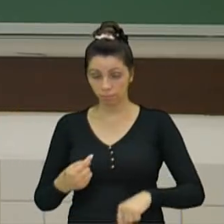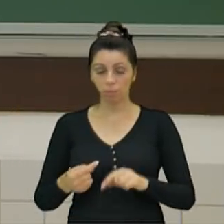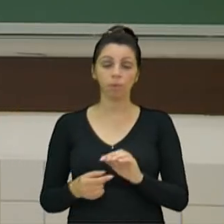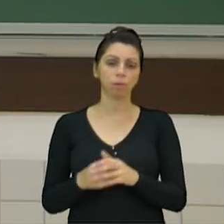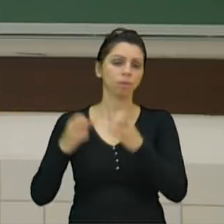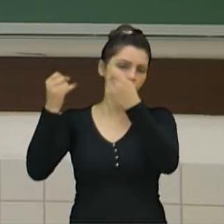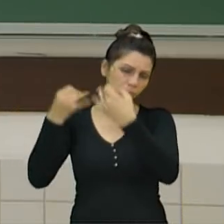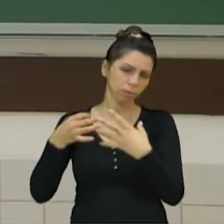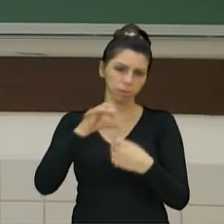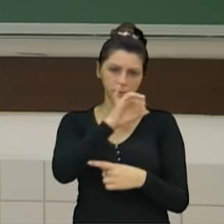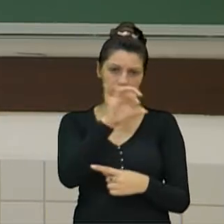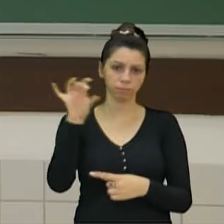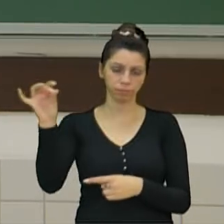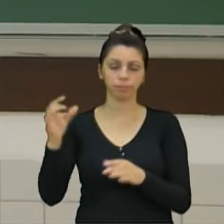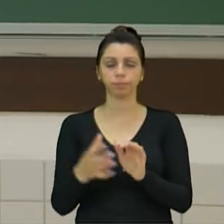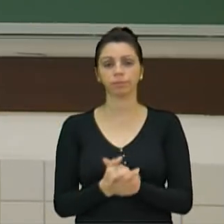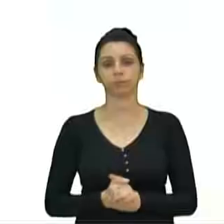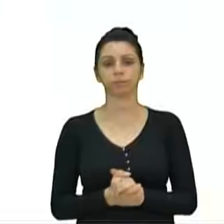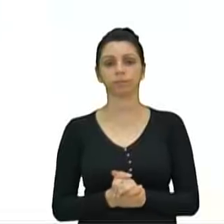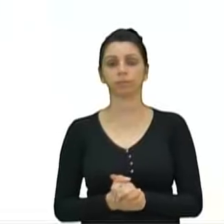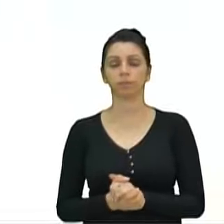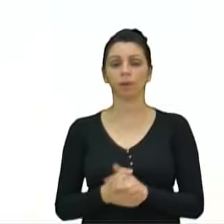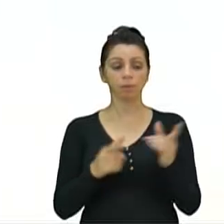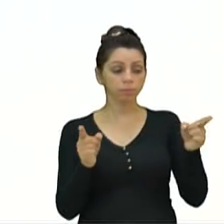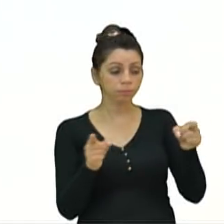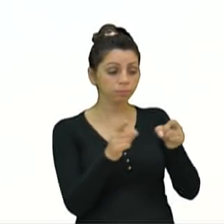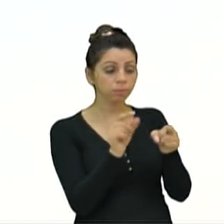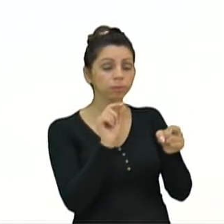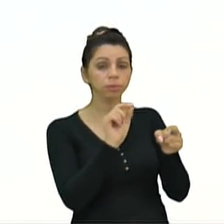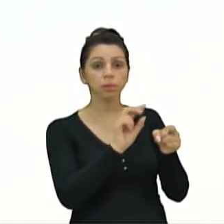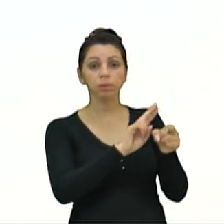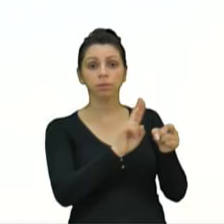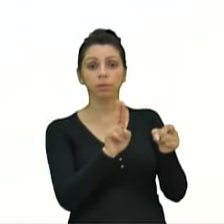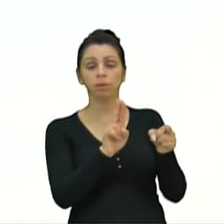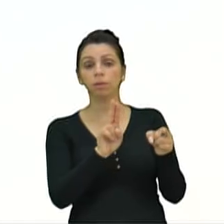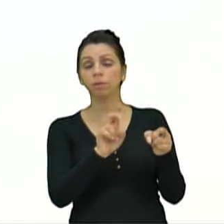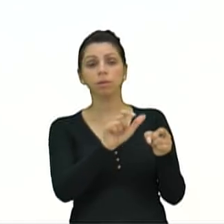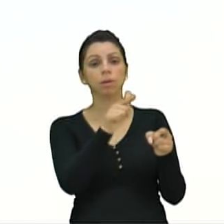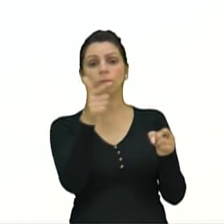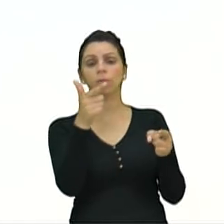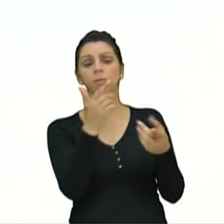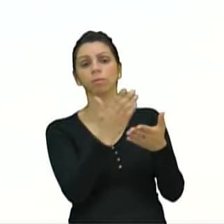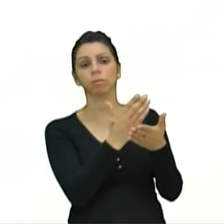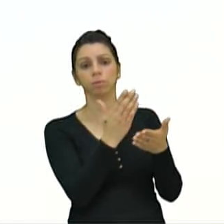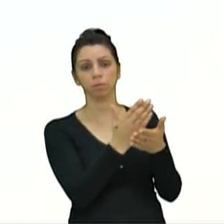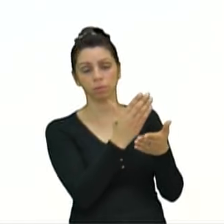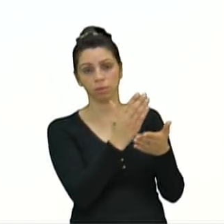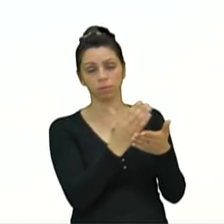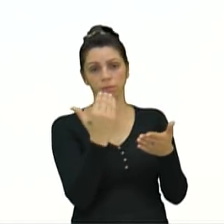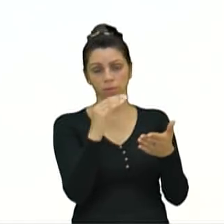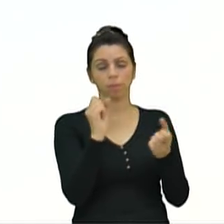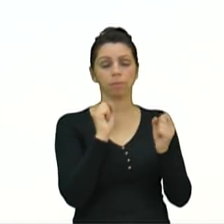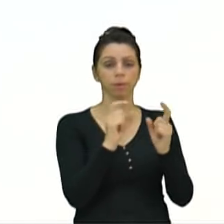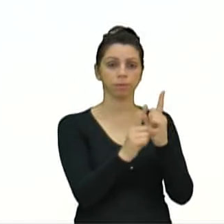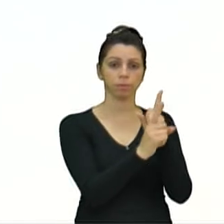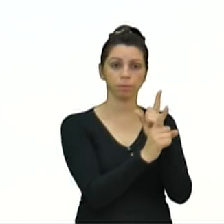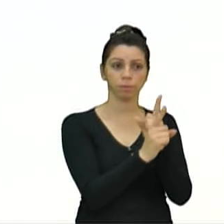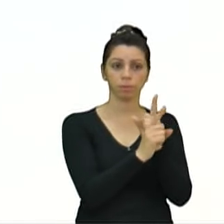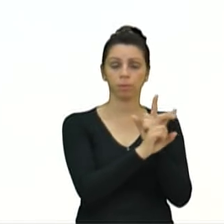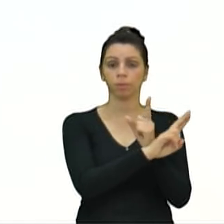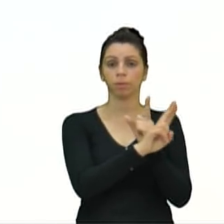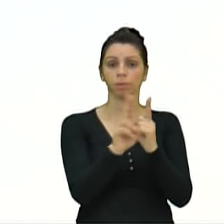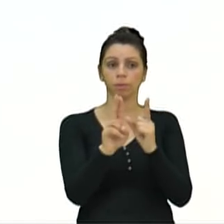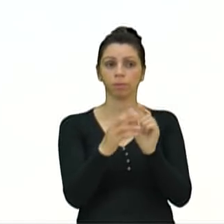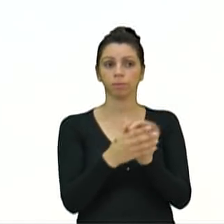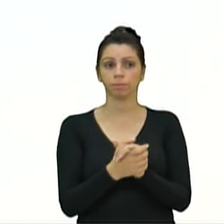tá? A pequena circulação, nós também chamamos, em alguns livros de ciências, a gente pode encontrar ela com esse